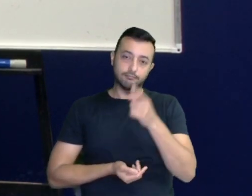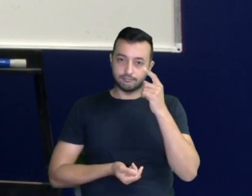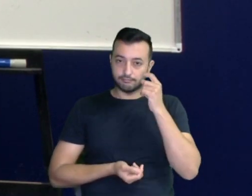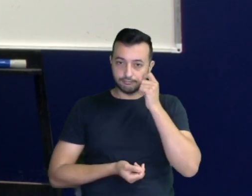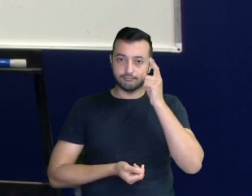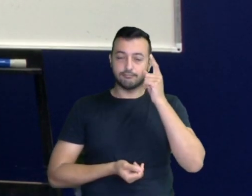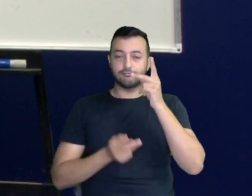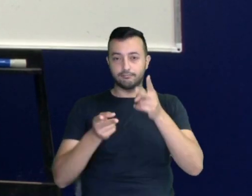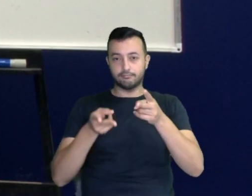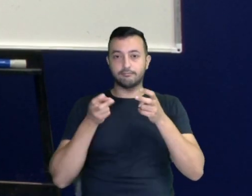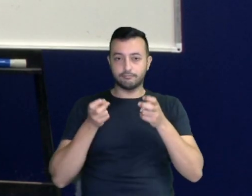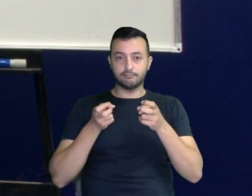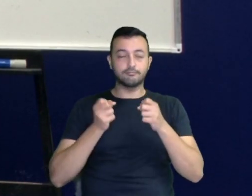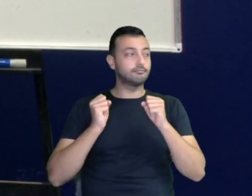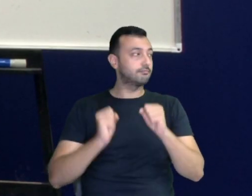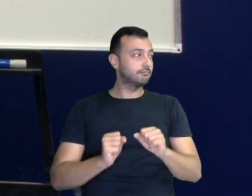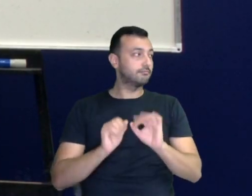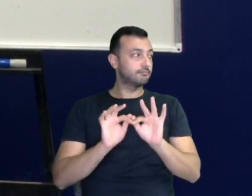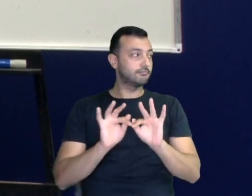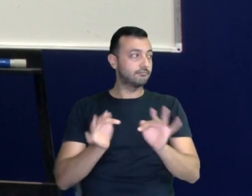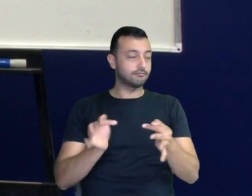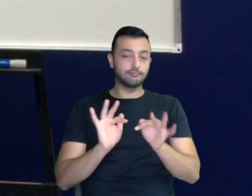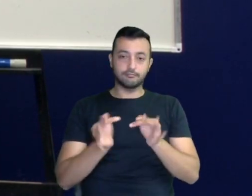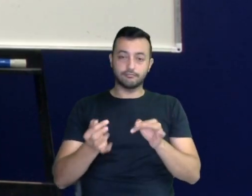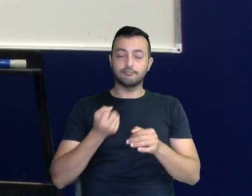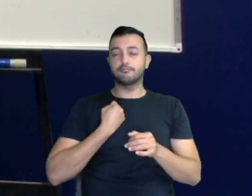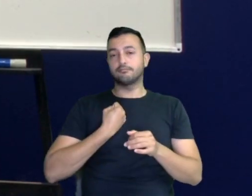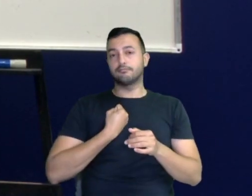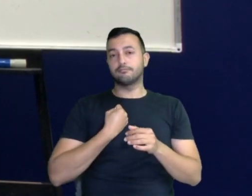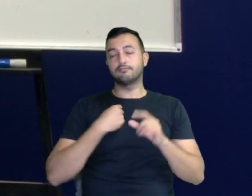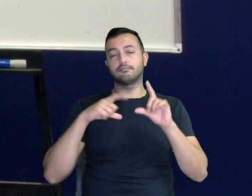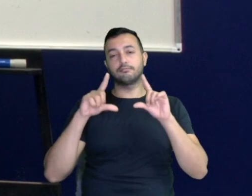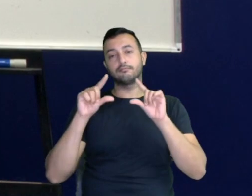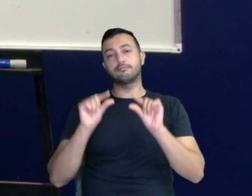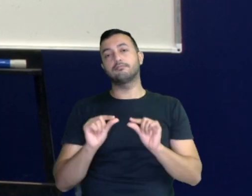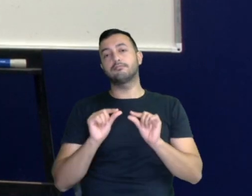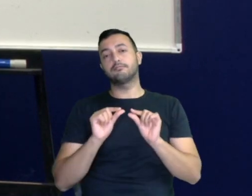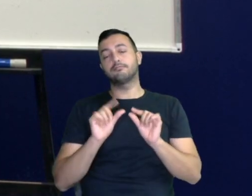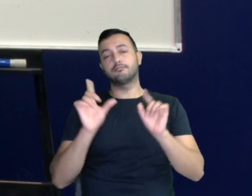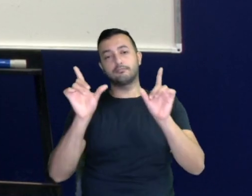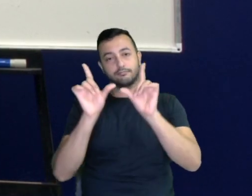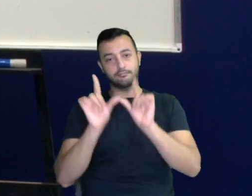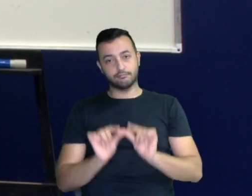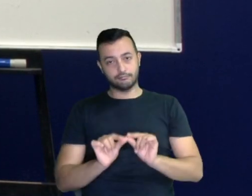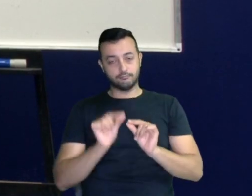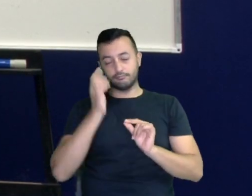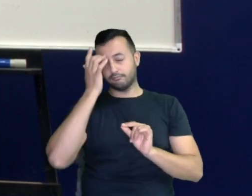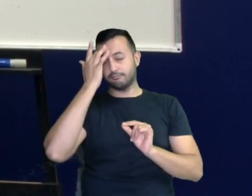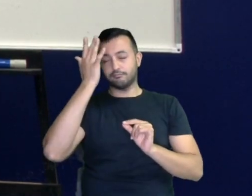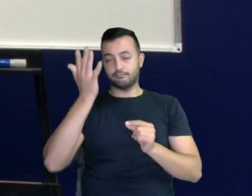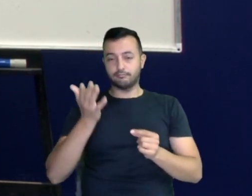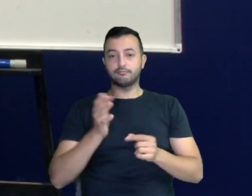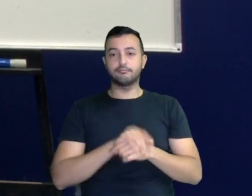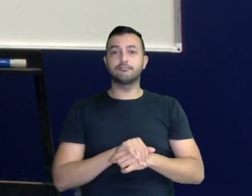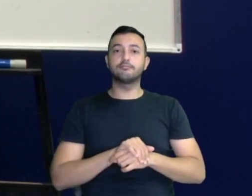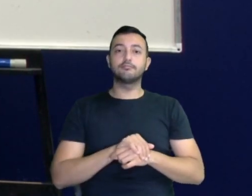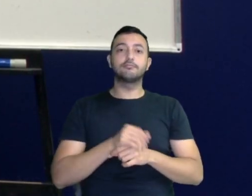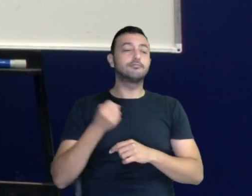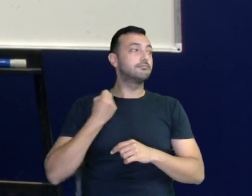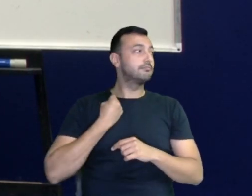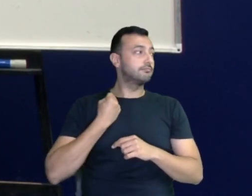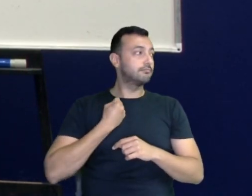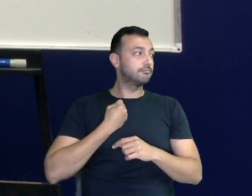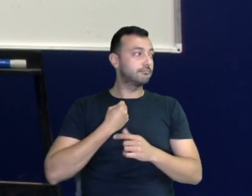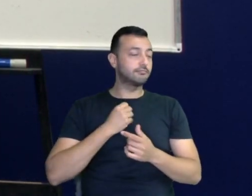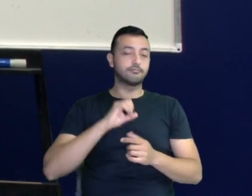pode fazer uma simplificação nesses valores aqui para facilitar a nossa vida? Toda vez que a gente tem números